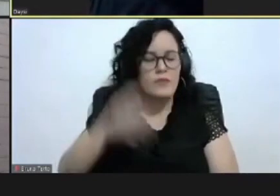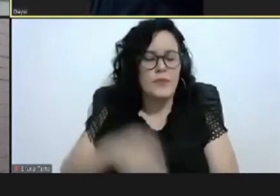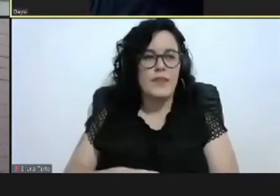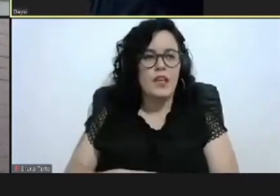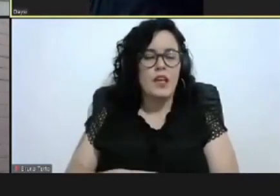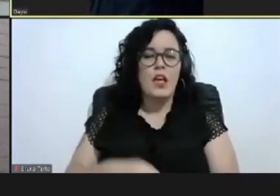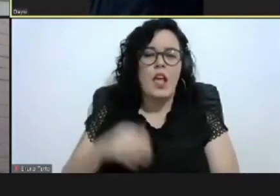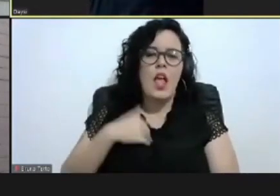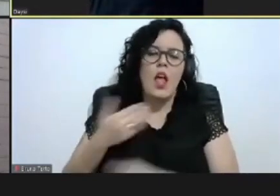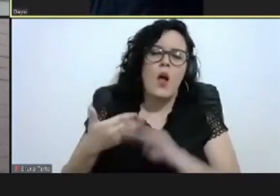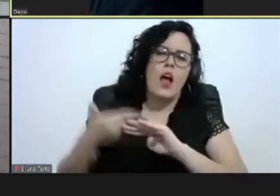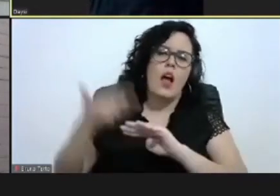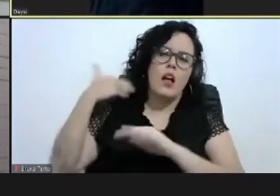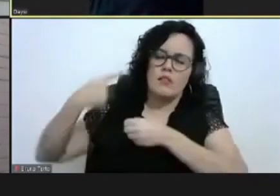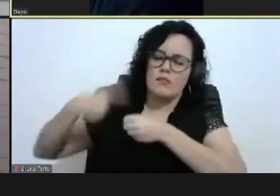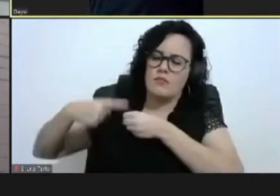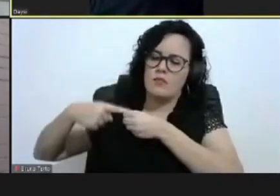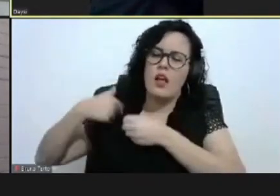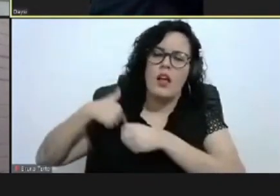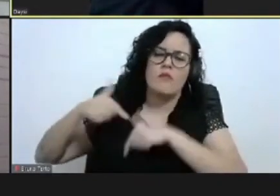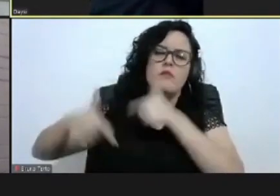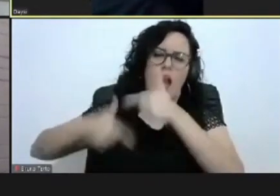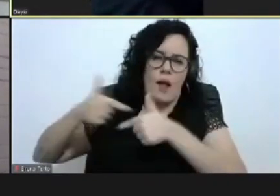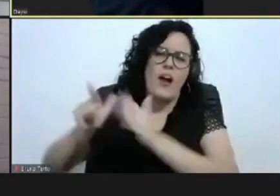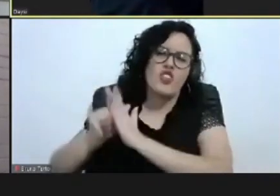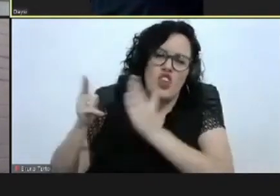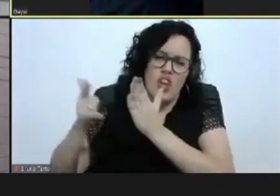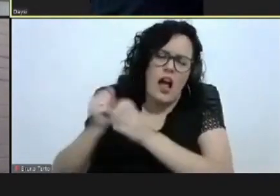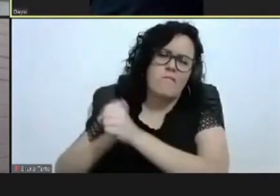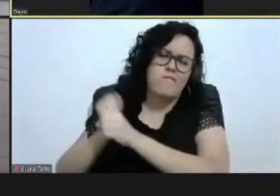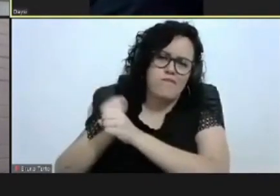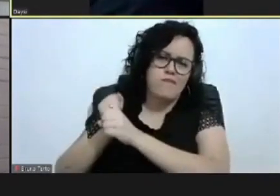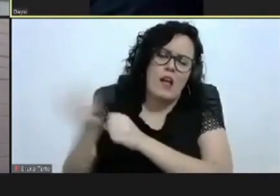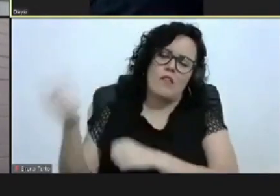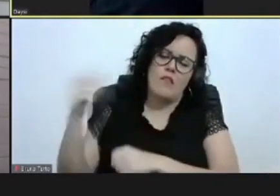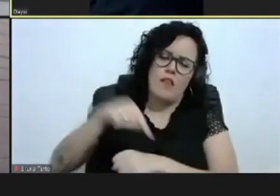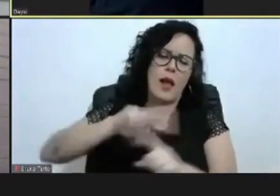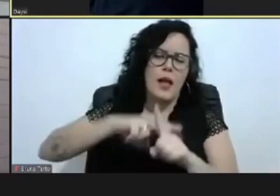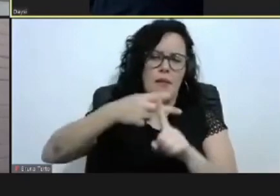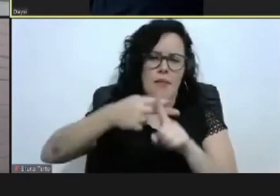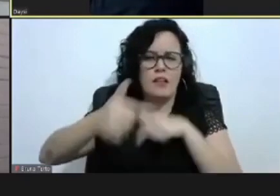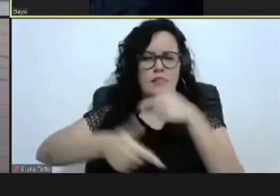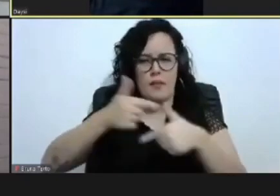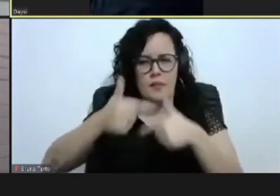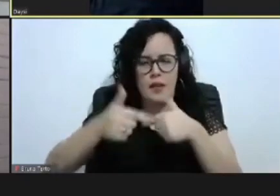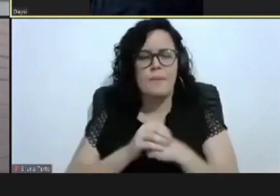Fui professora primária também, que era muito comum na minha geração, até para poder